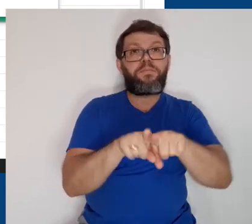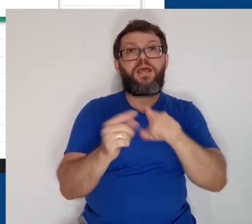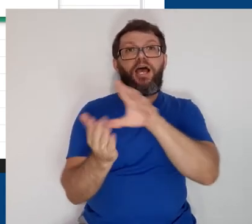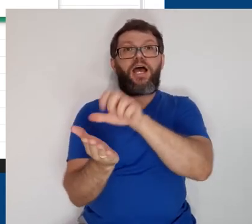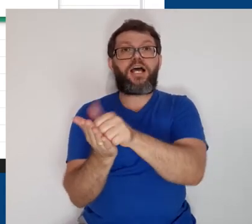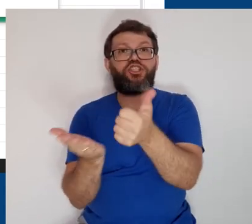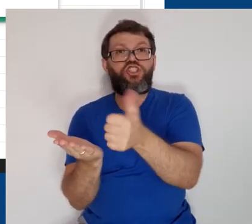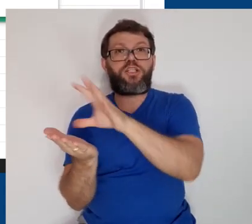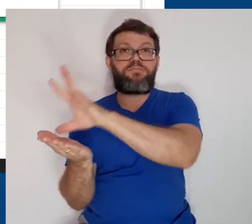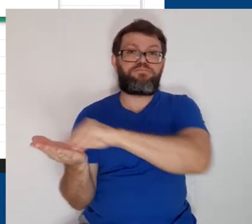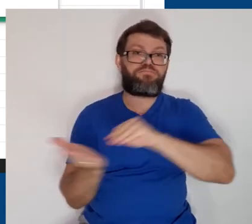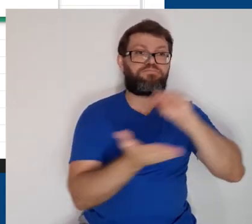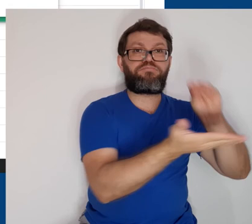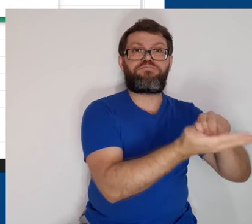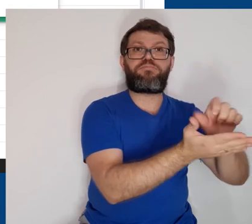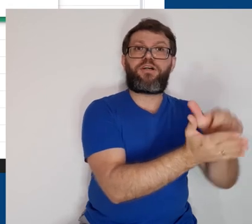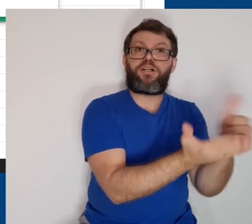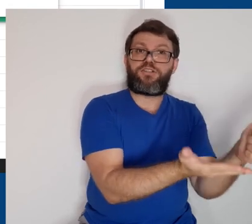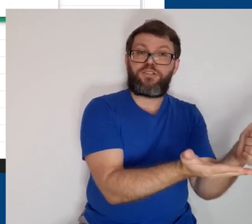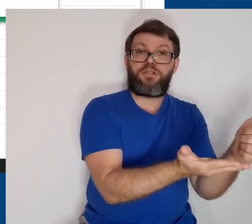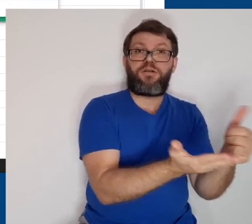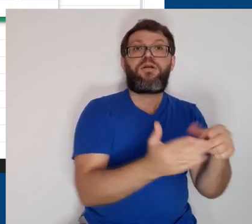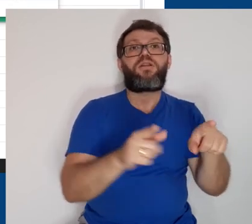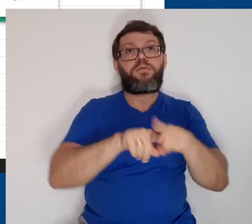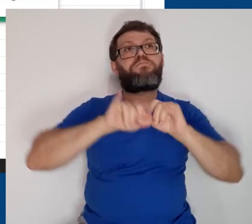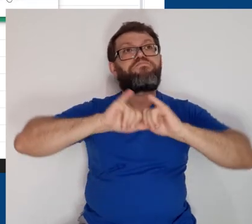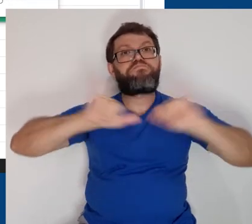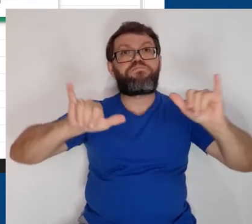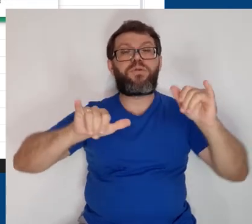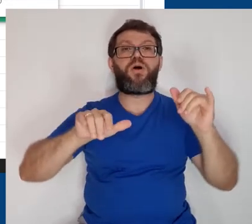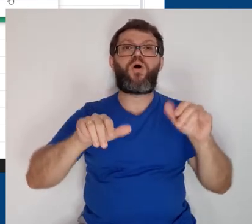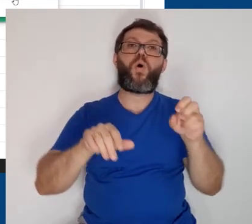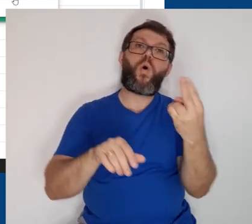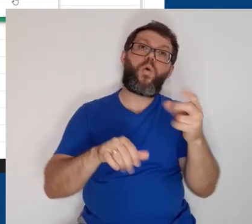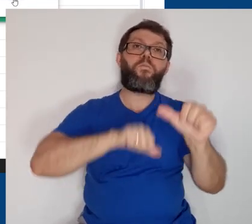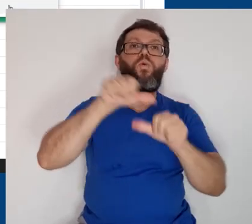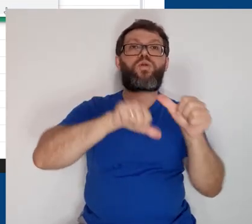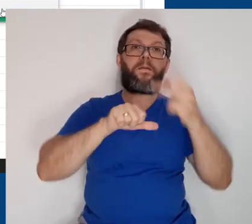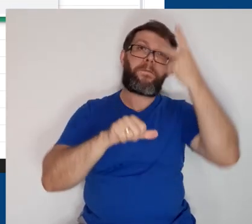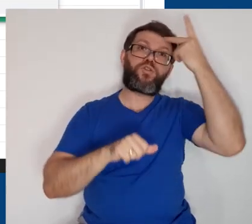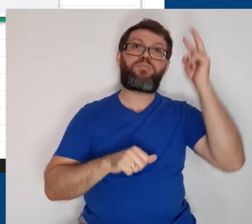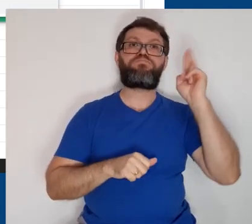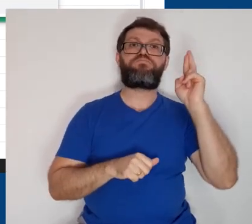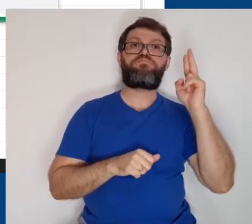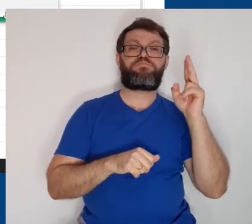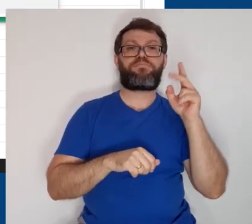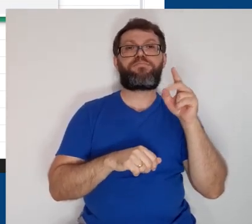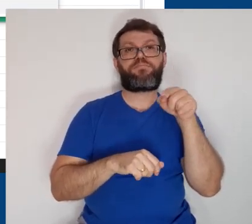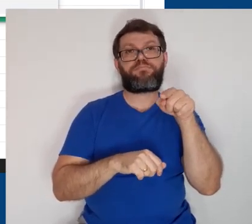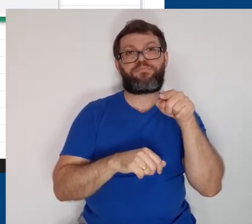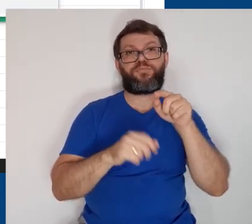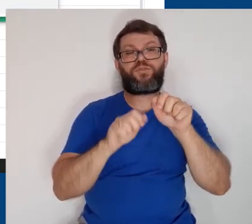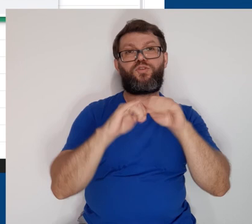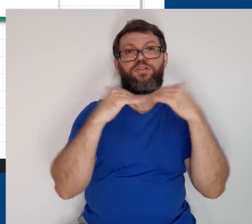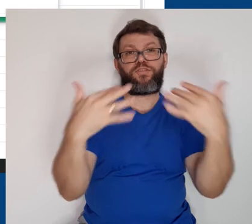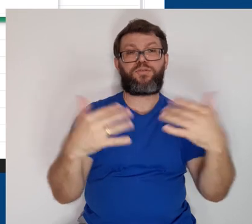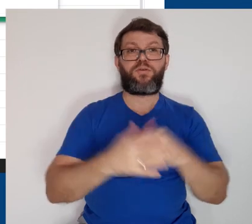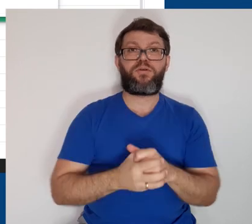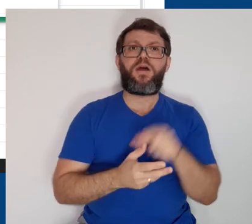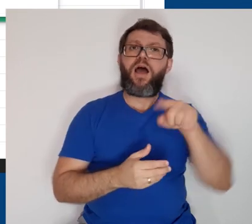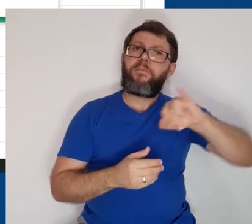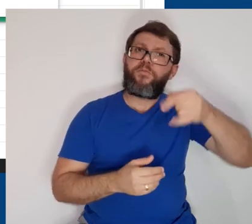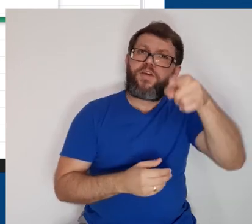evento duplicar copiar para outra agenda publicar esse evento e também